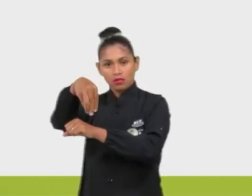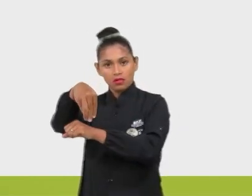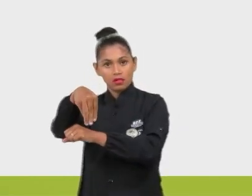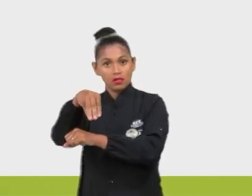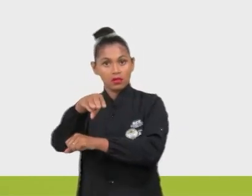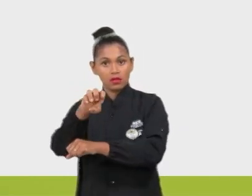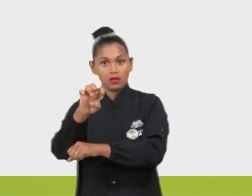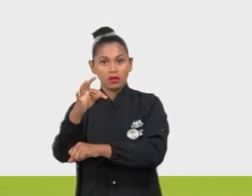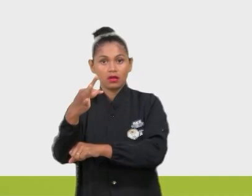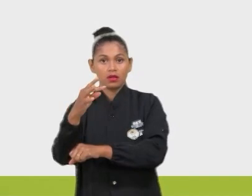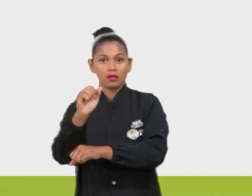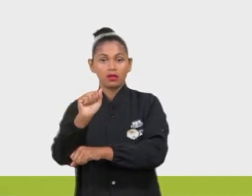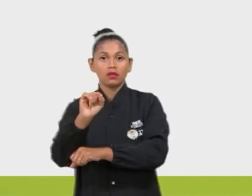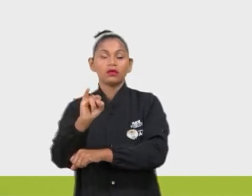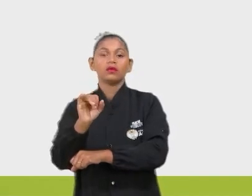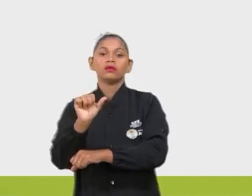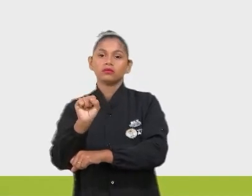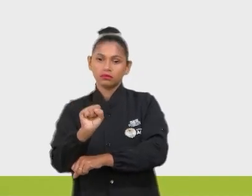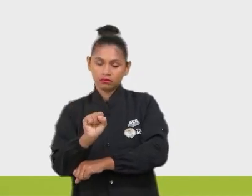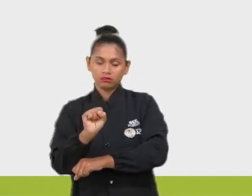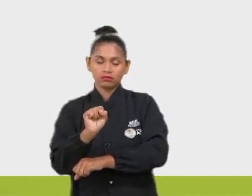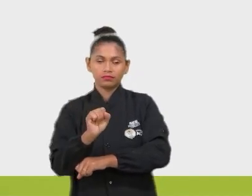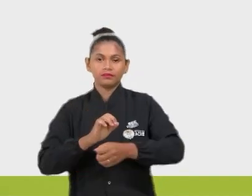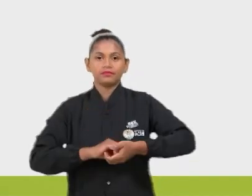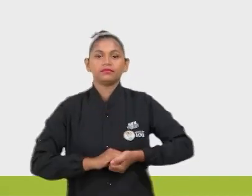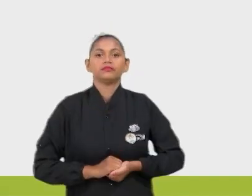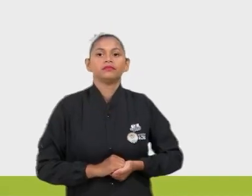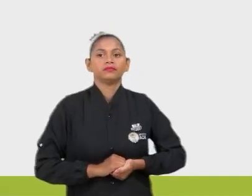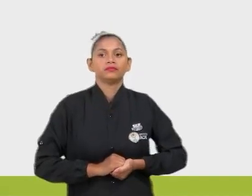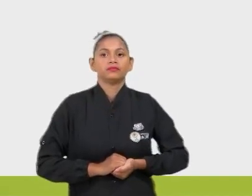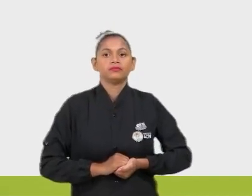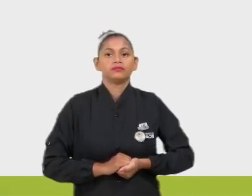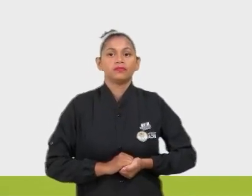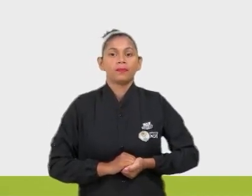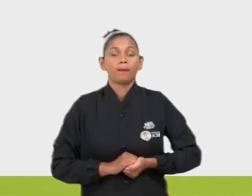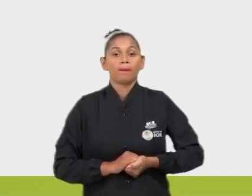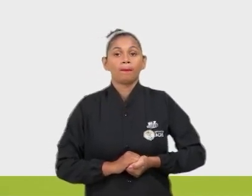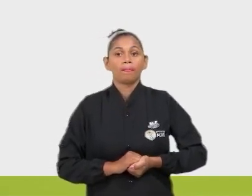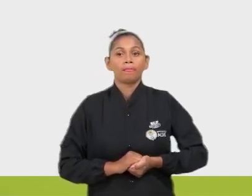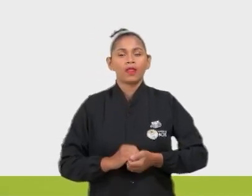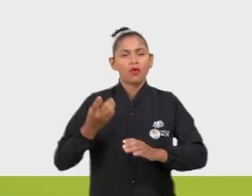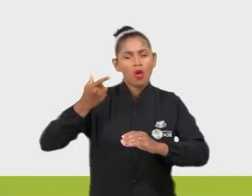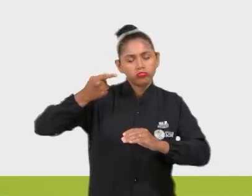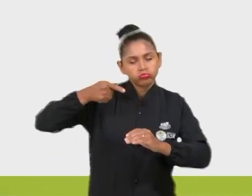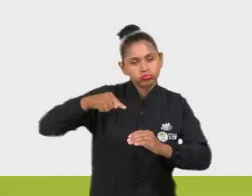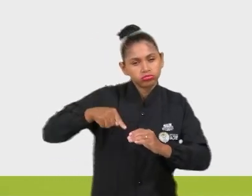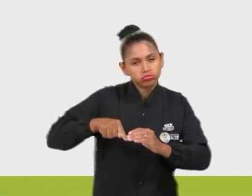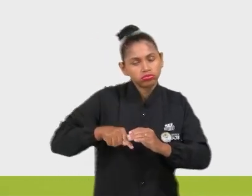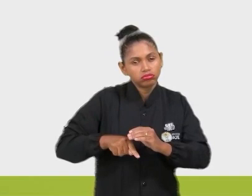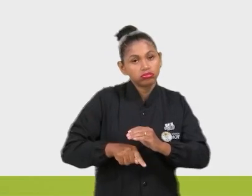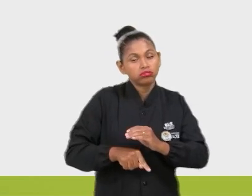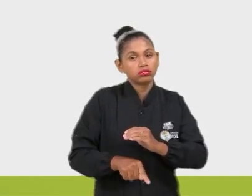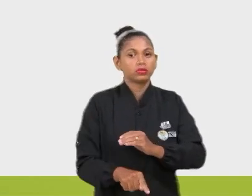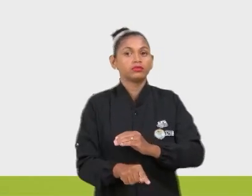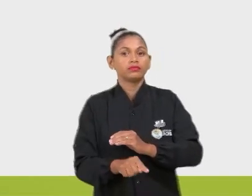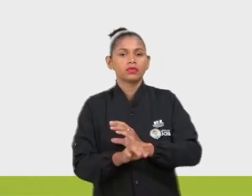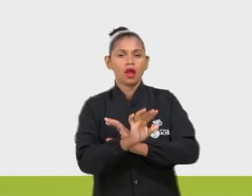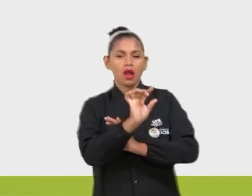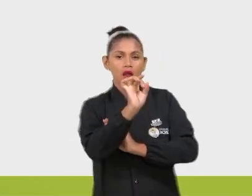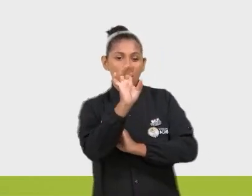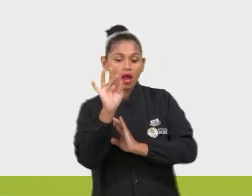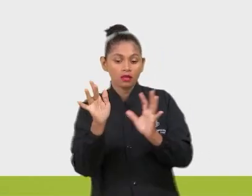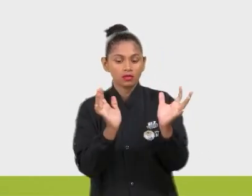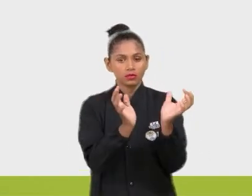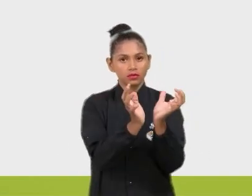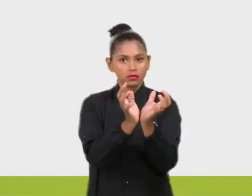esqueminha aí pela coloração vermelha. E vamos nos aprofundar um pouquinho a mais em cada um